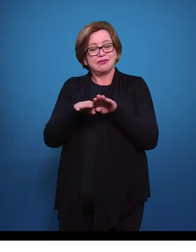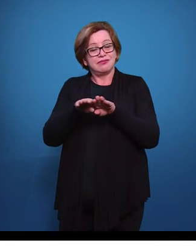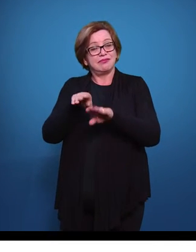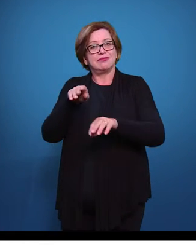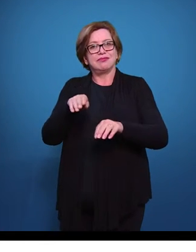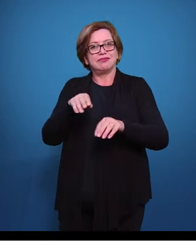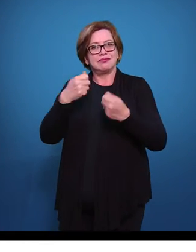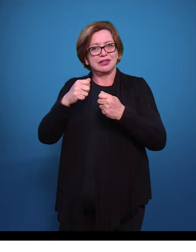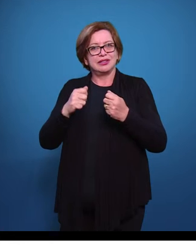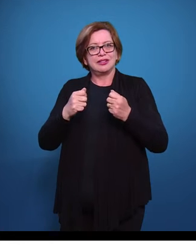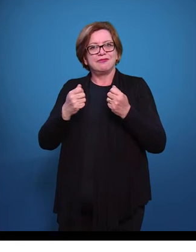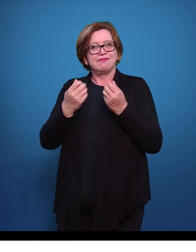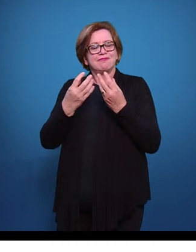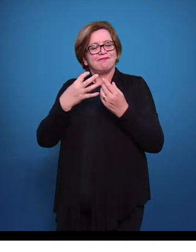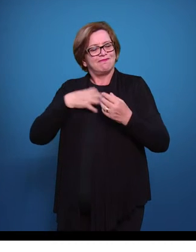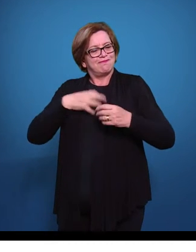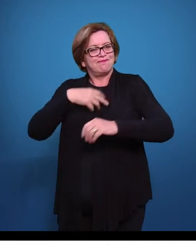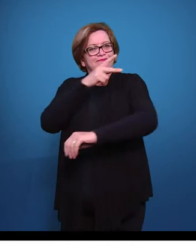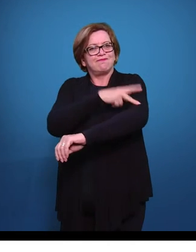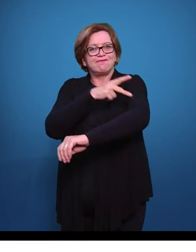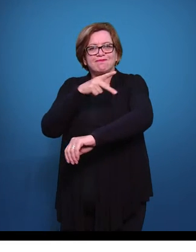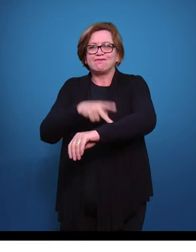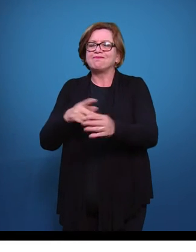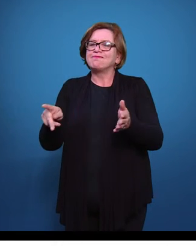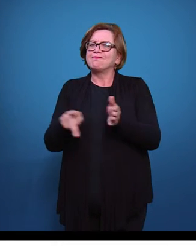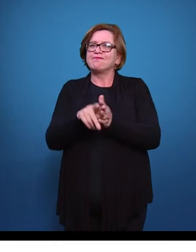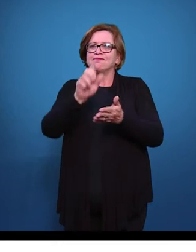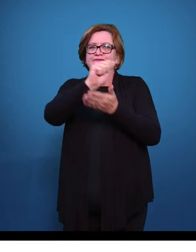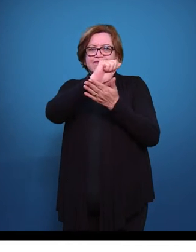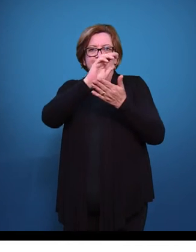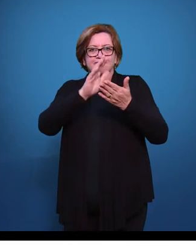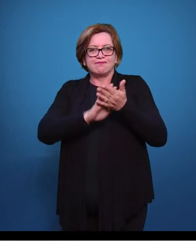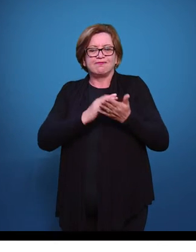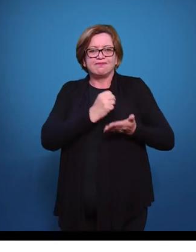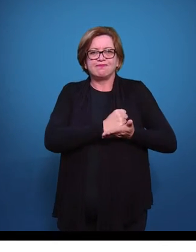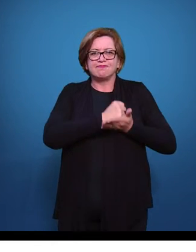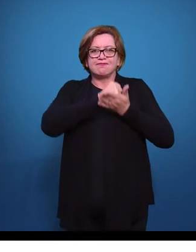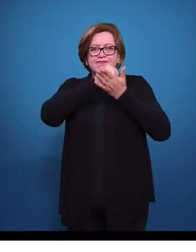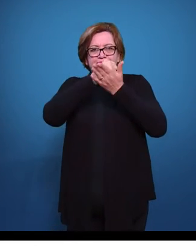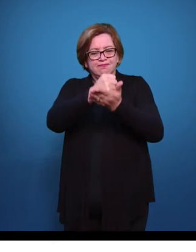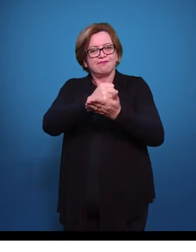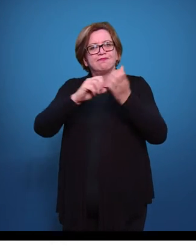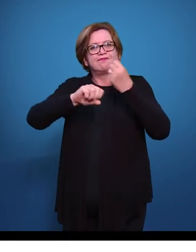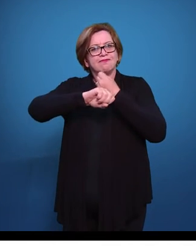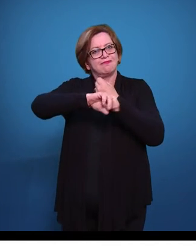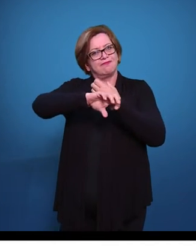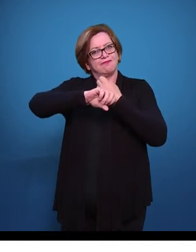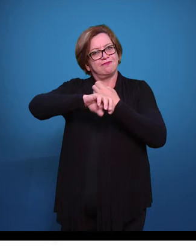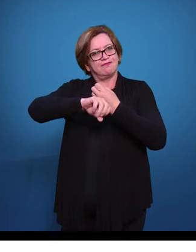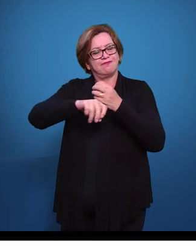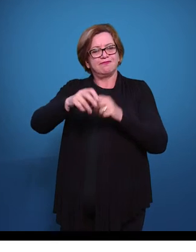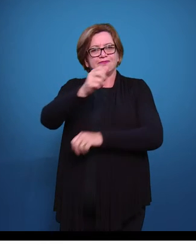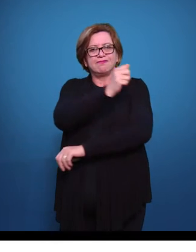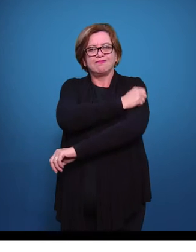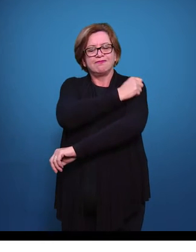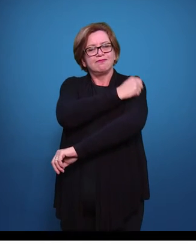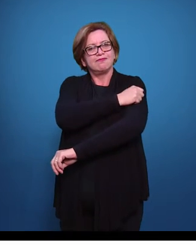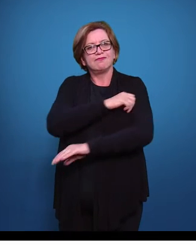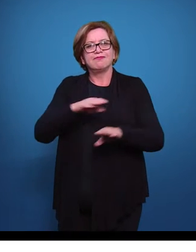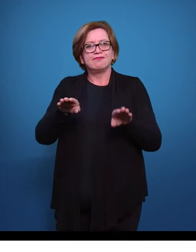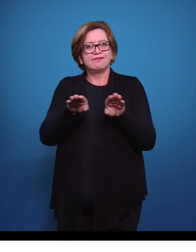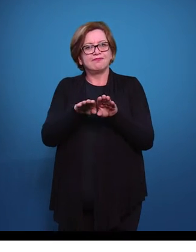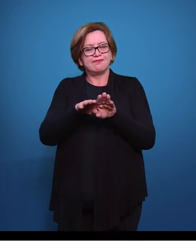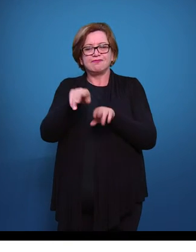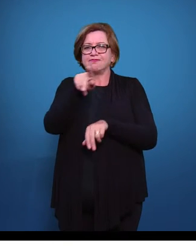pedagógicas que se refere às atividades desenvolvidas com fim de apoiar os processos de ensino e aprendizagem dos alunos e